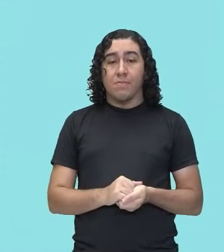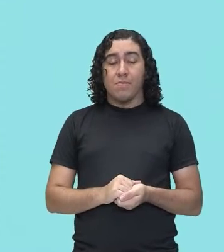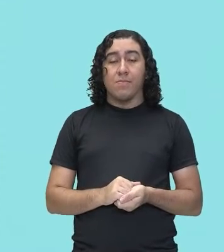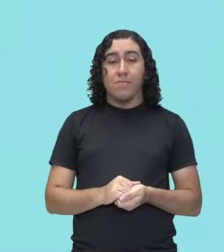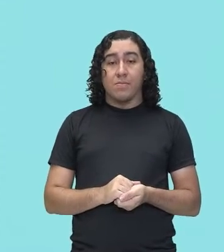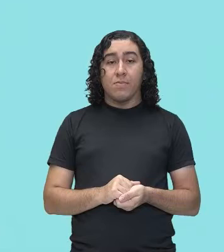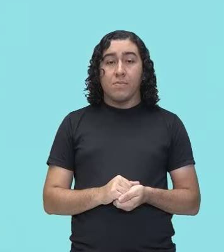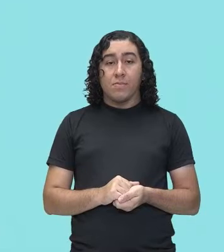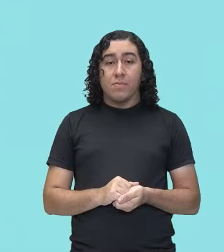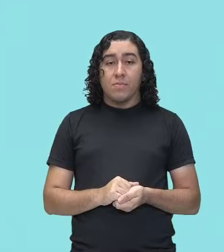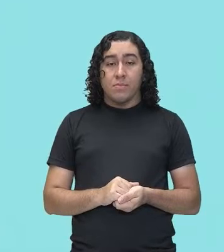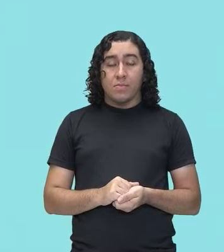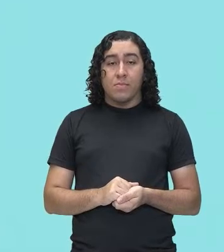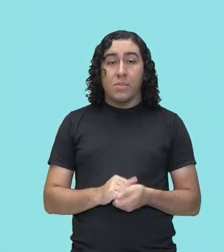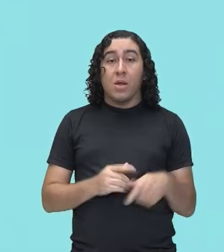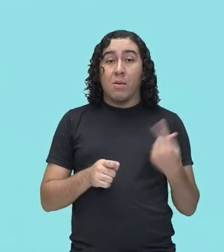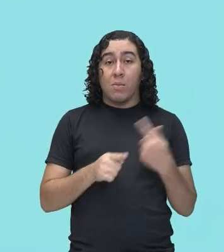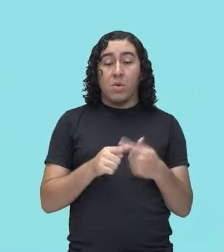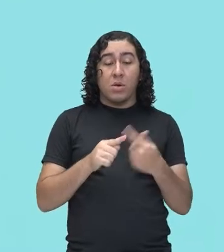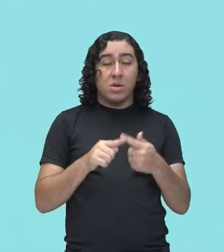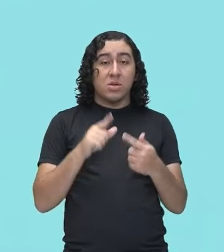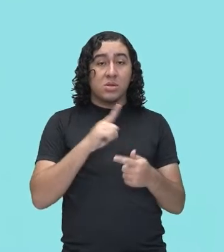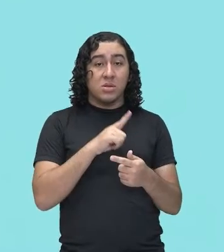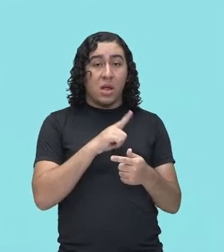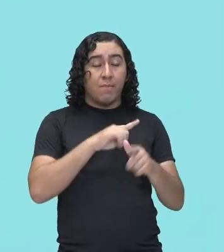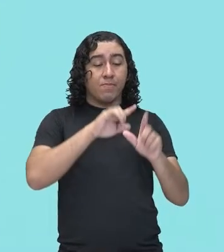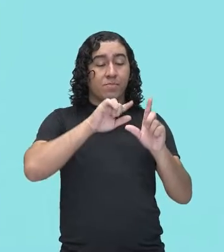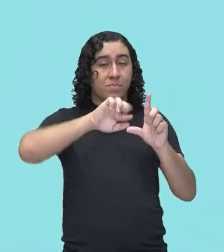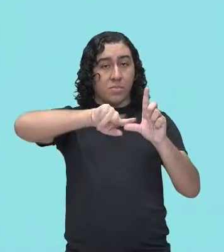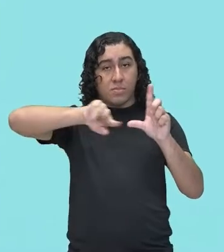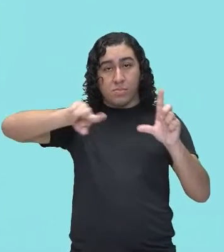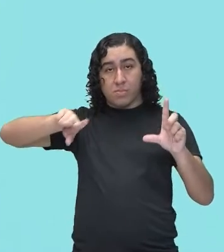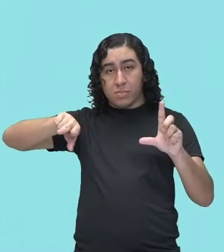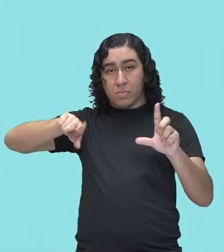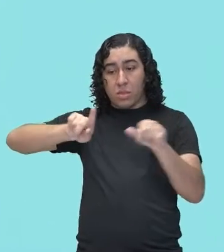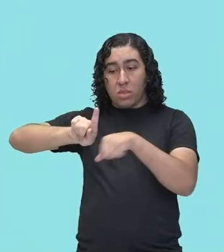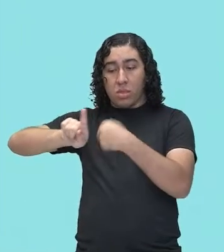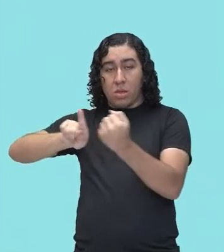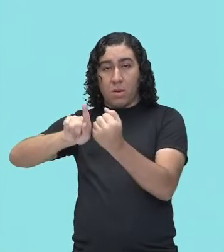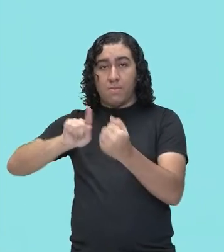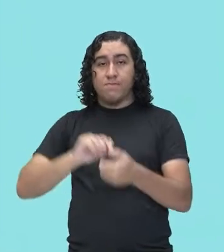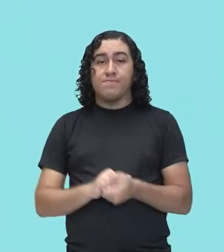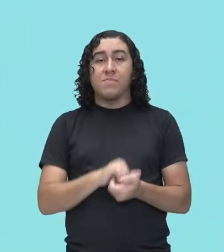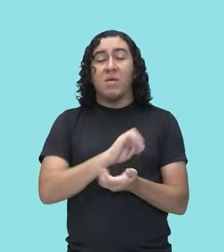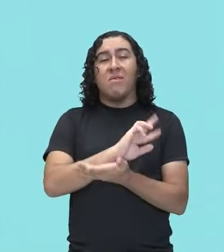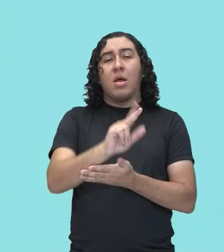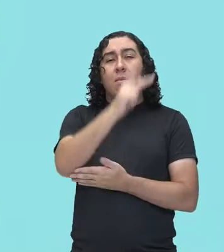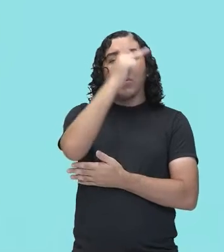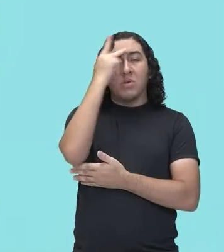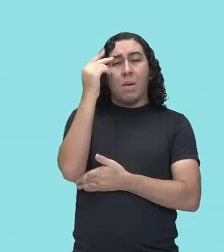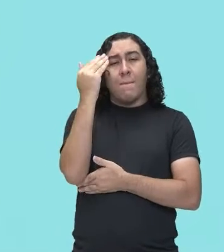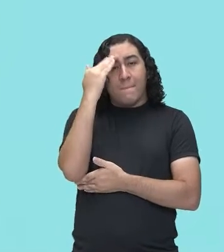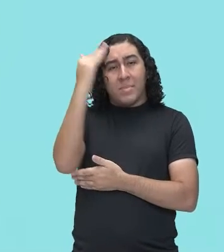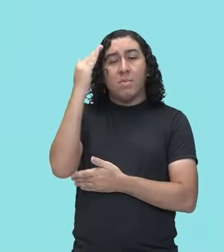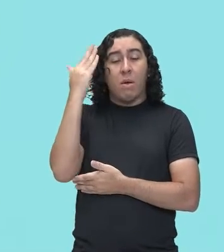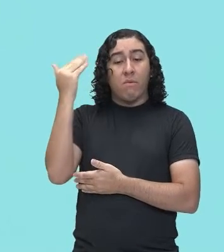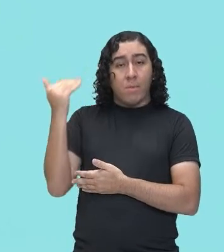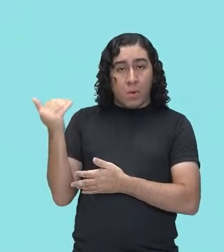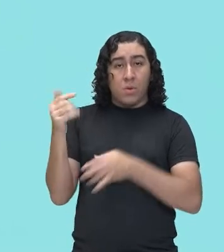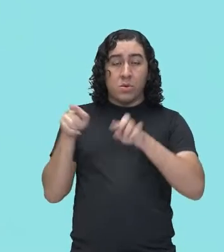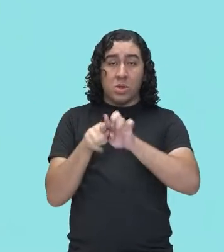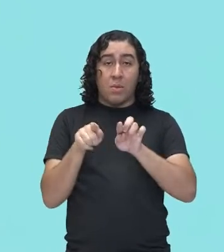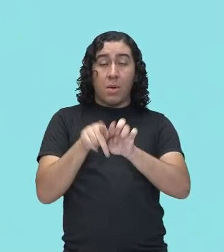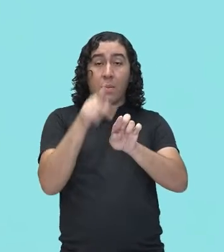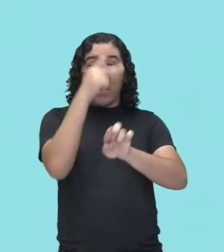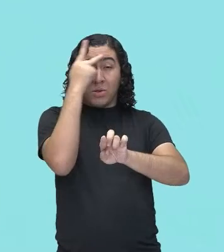das mídias sociais. Então, muitas pessoas, principalmente os famosos, os